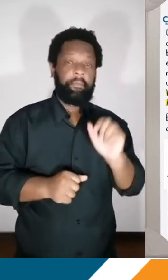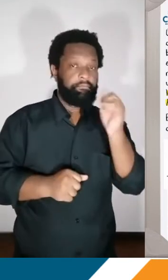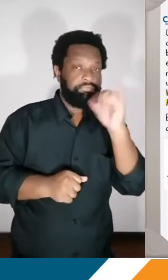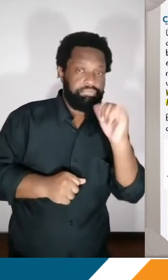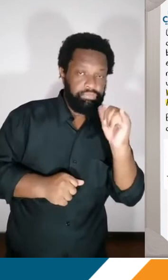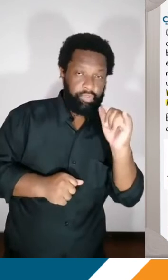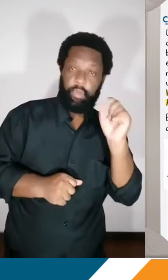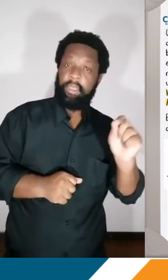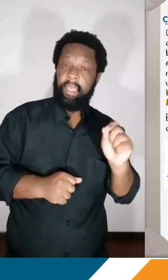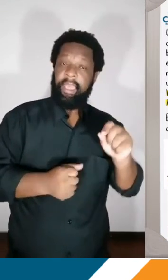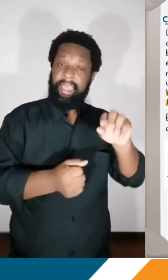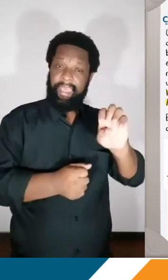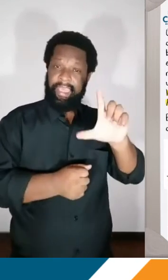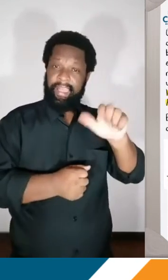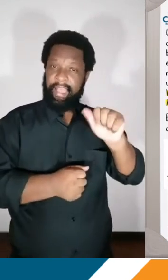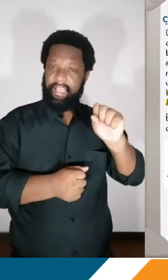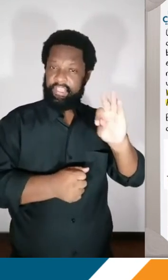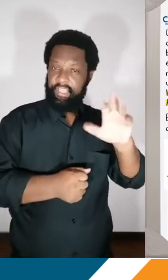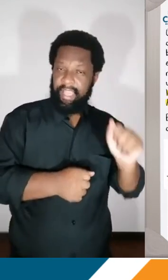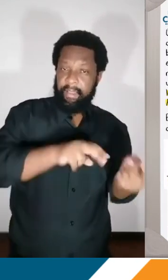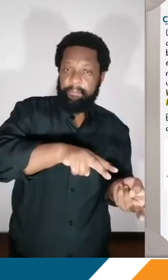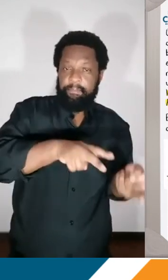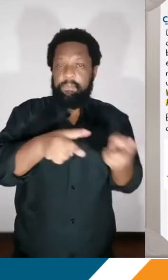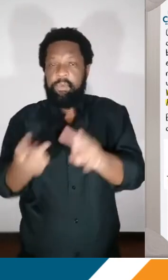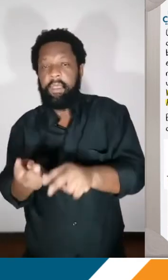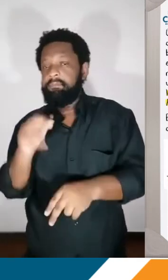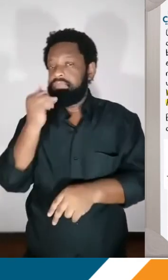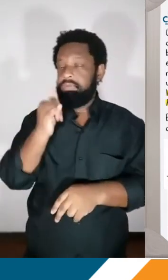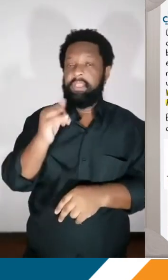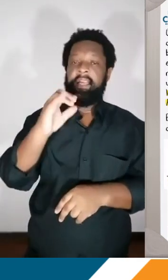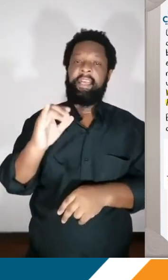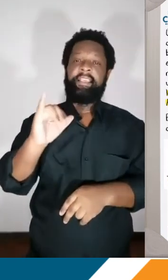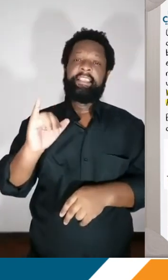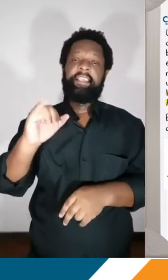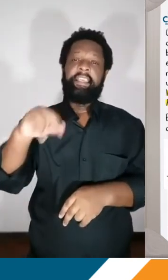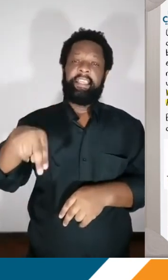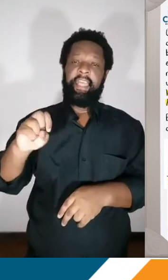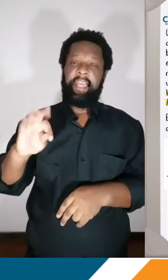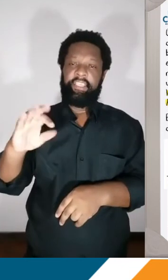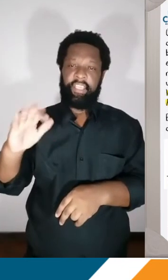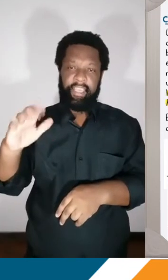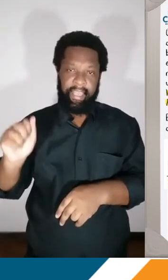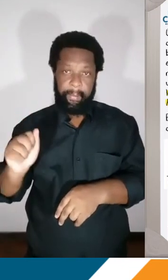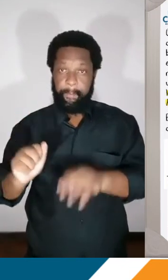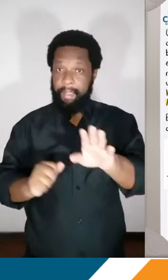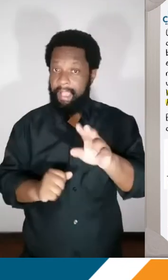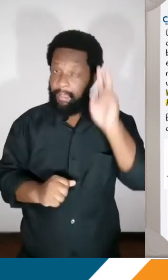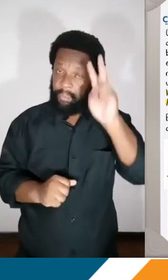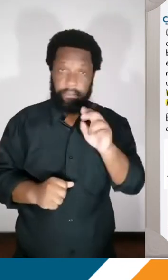de energia elástica para energia cinética. Lembrando que energia